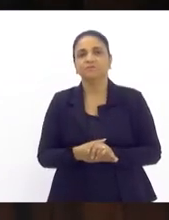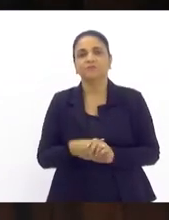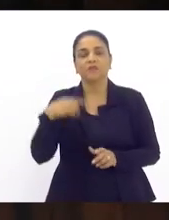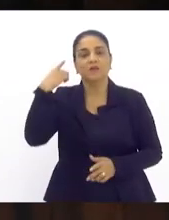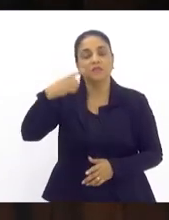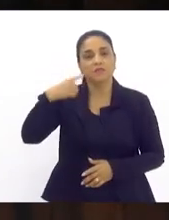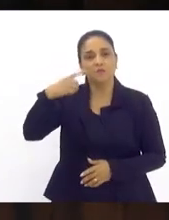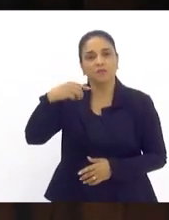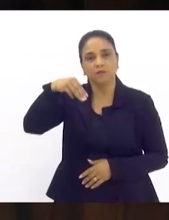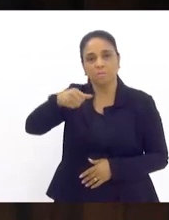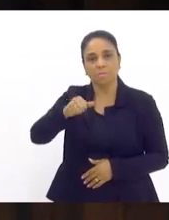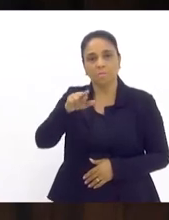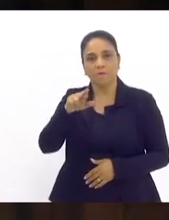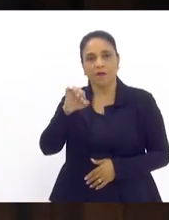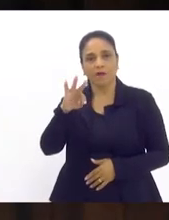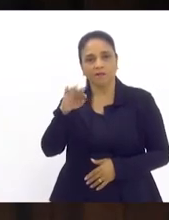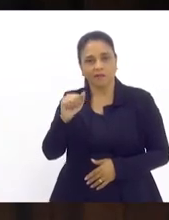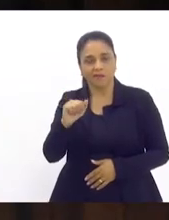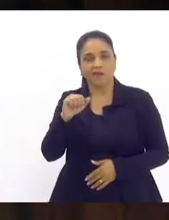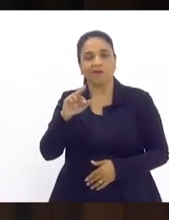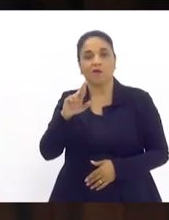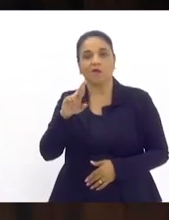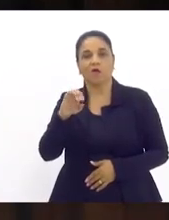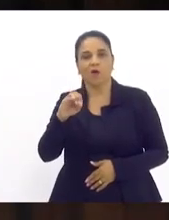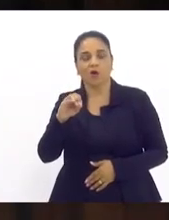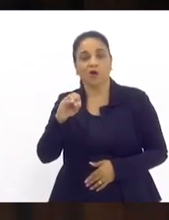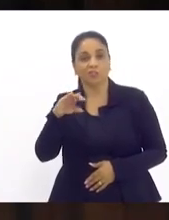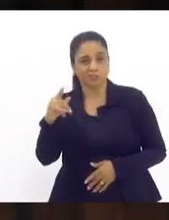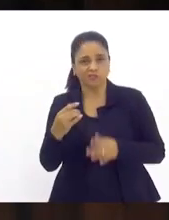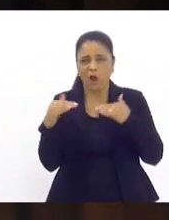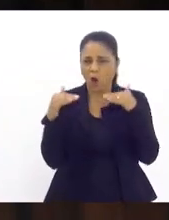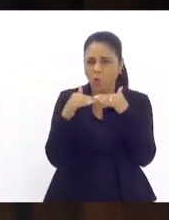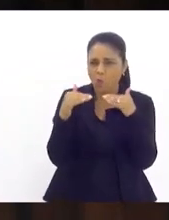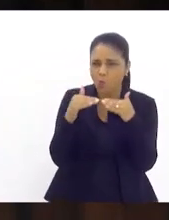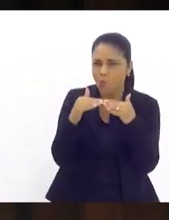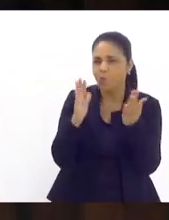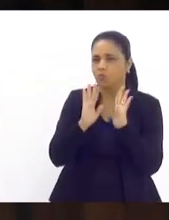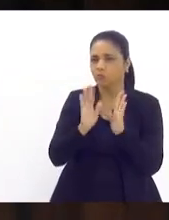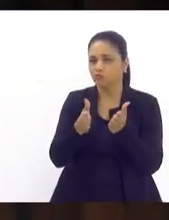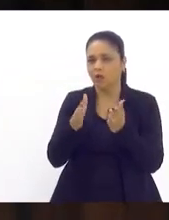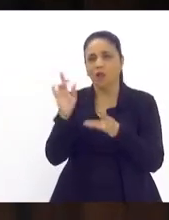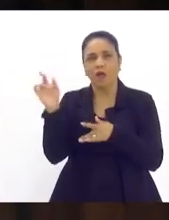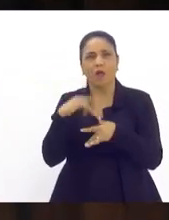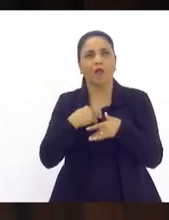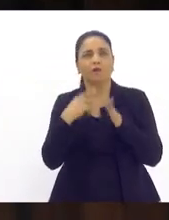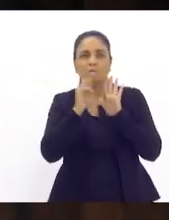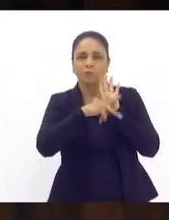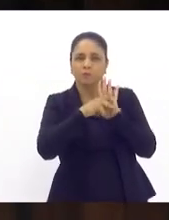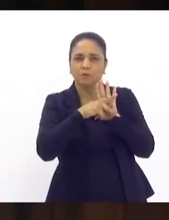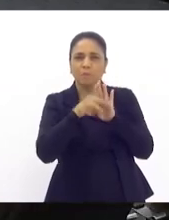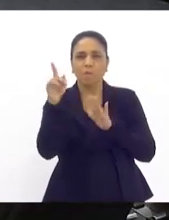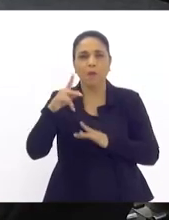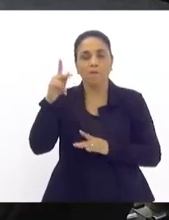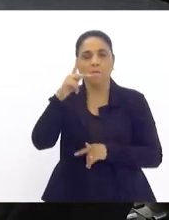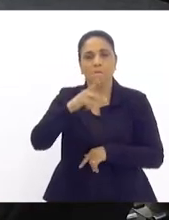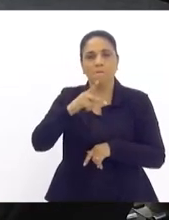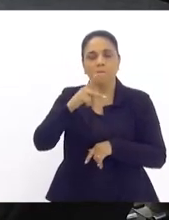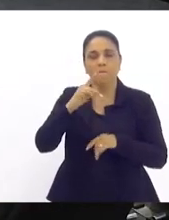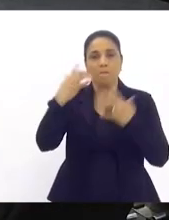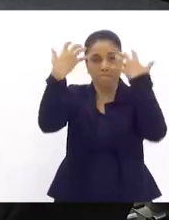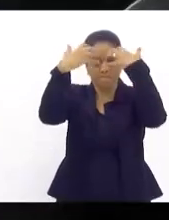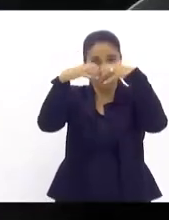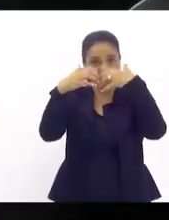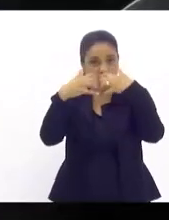Deputada Marta Rocha, nós chegamos a um acordo daquele projeto que trata da questão lá de Petrópolis, já conseguimos um acordo. Que bom.